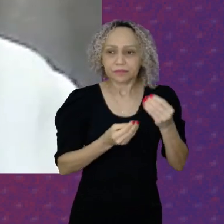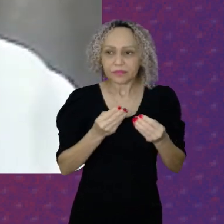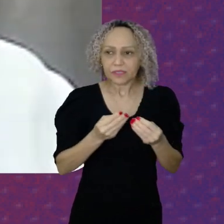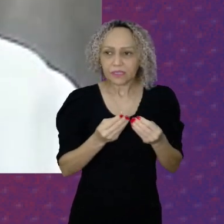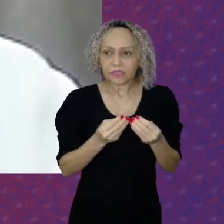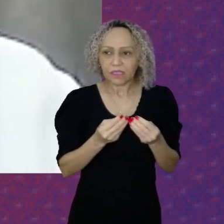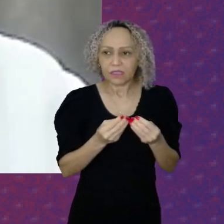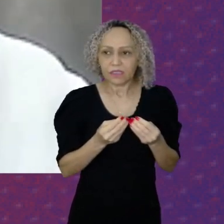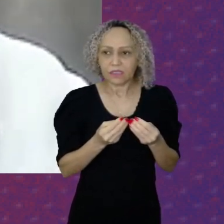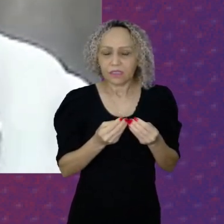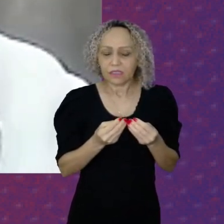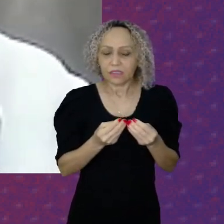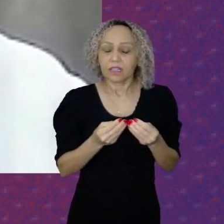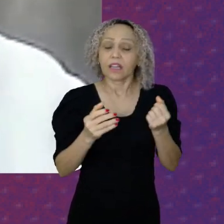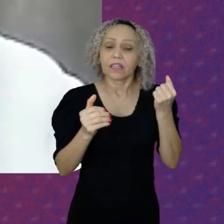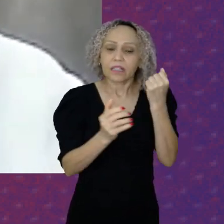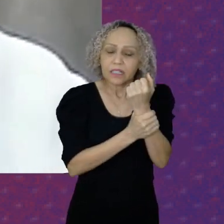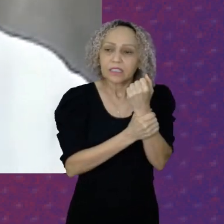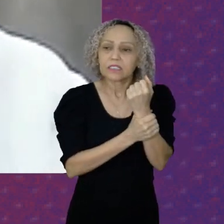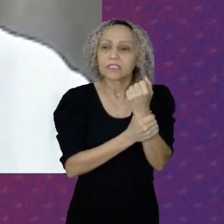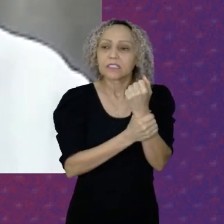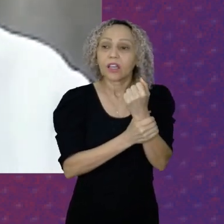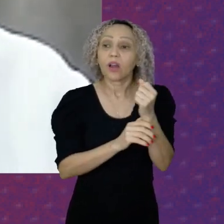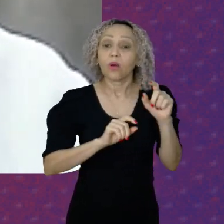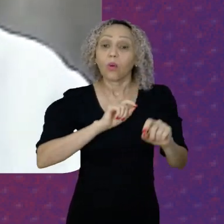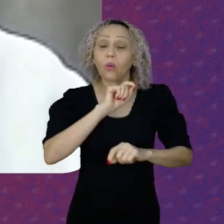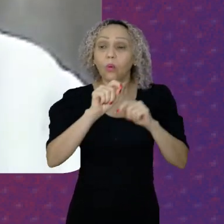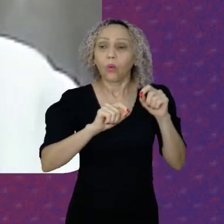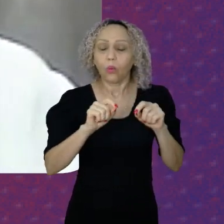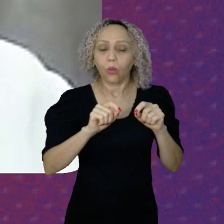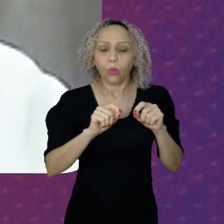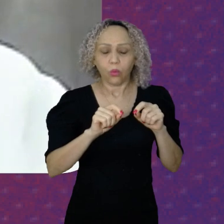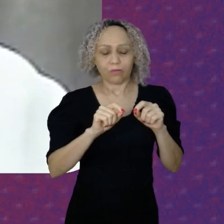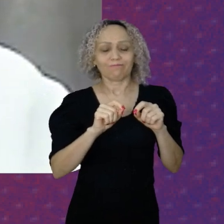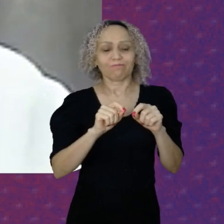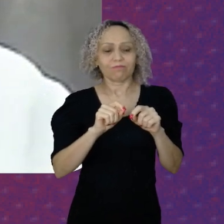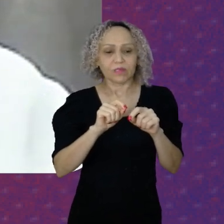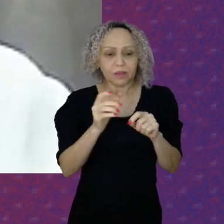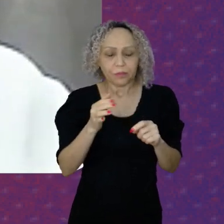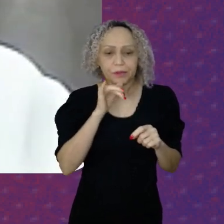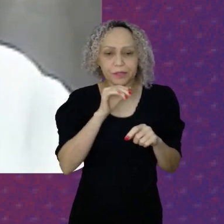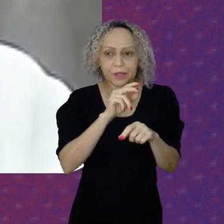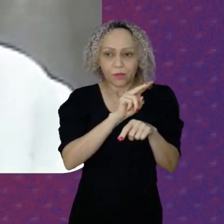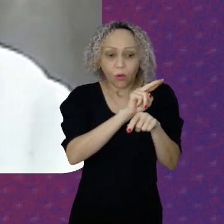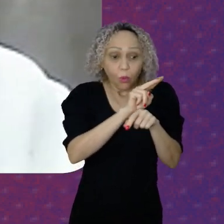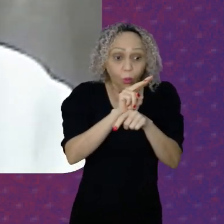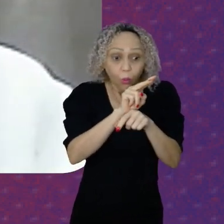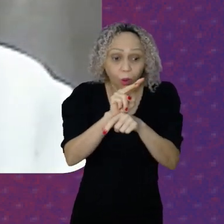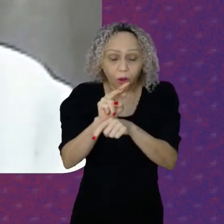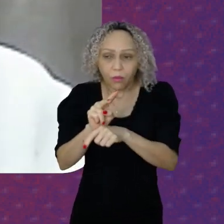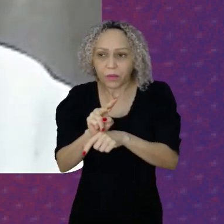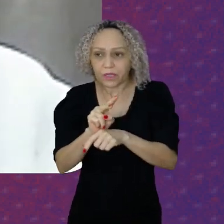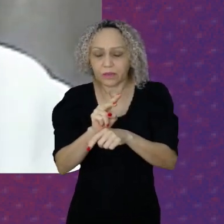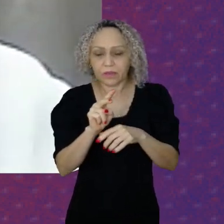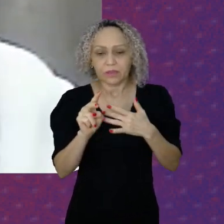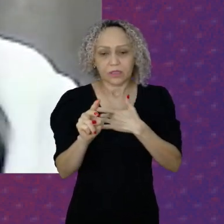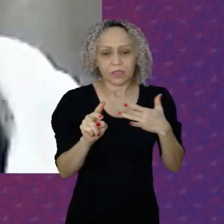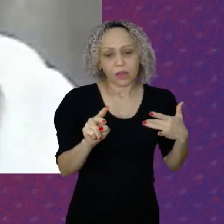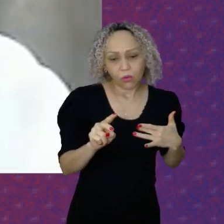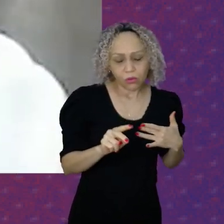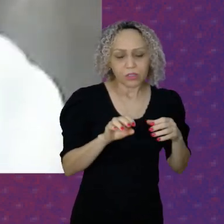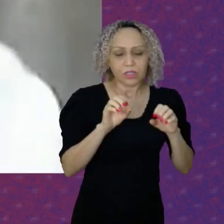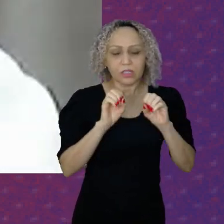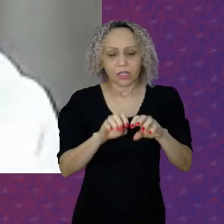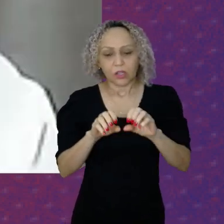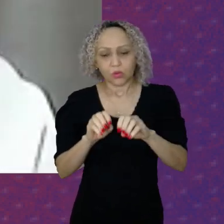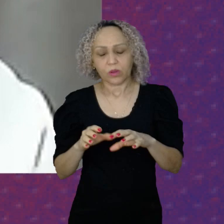mesmo tempo, garantia o acompanhamento da saúde e da educação. Isso praticamente acabou.